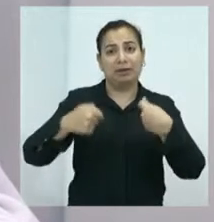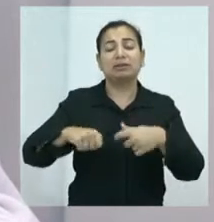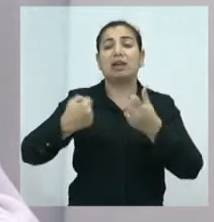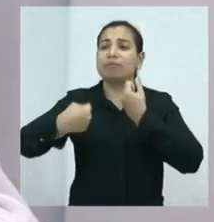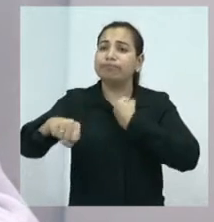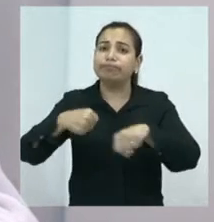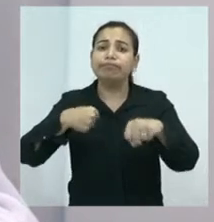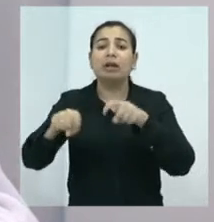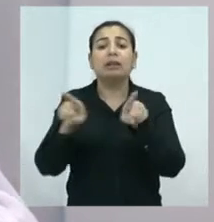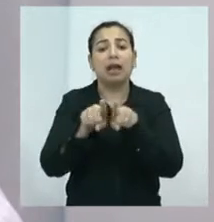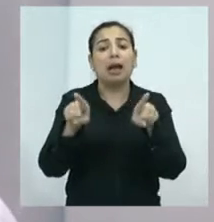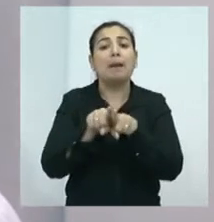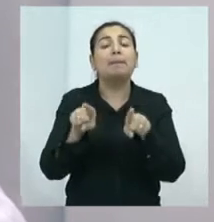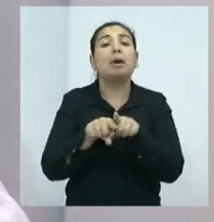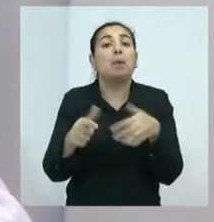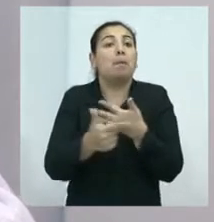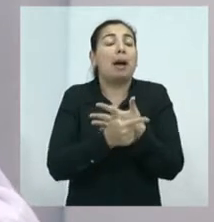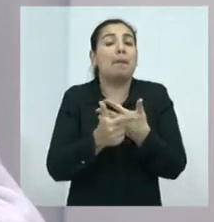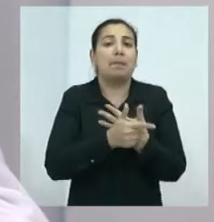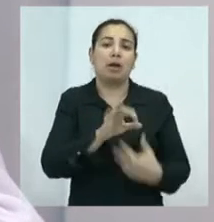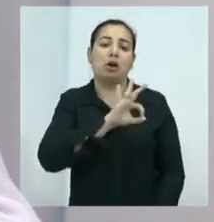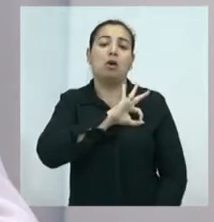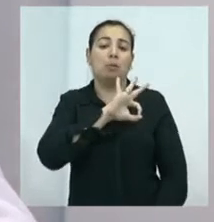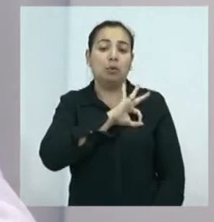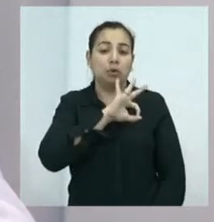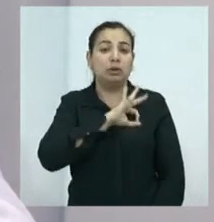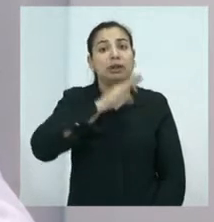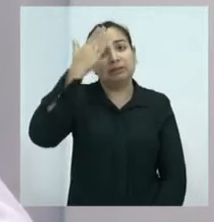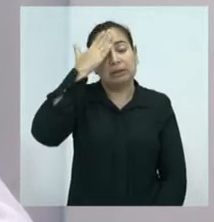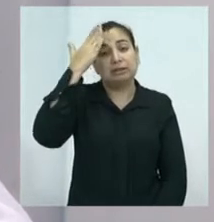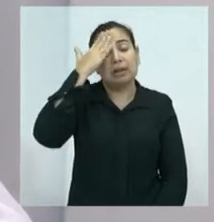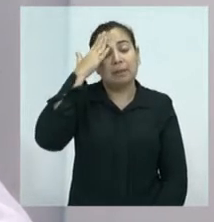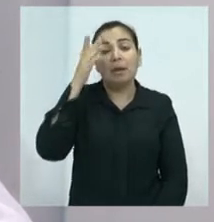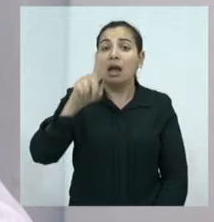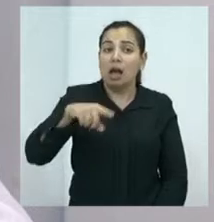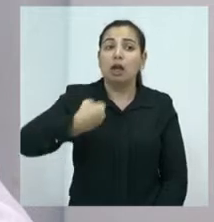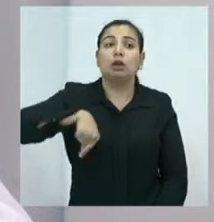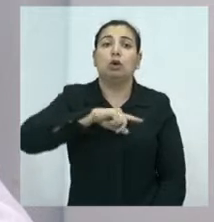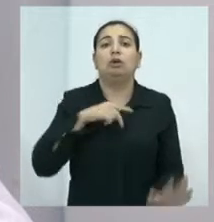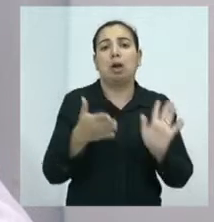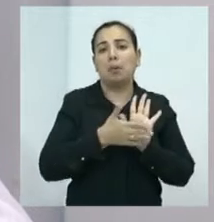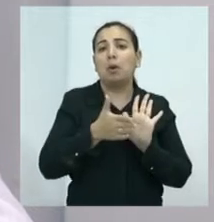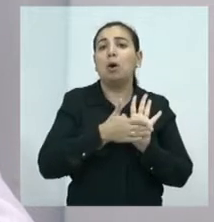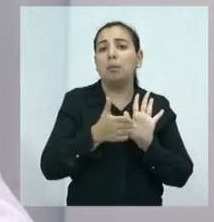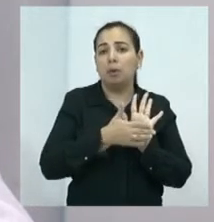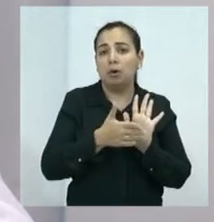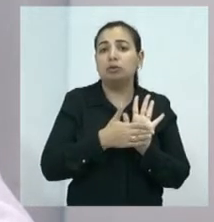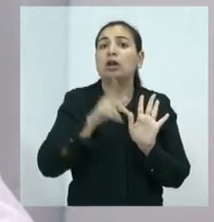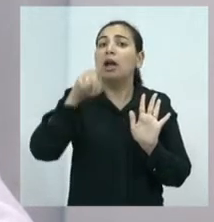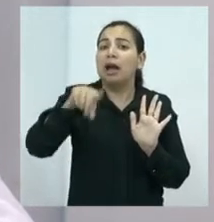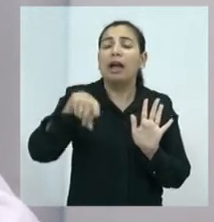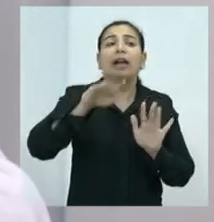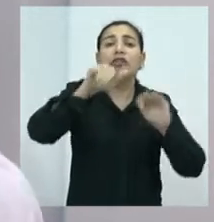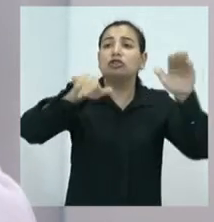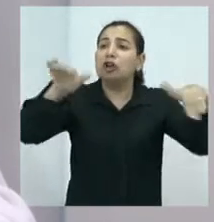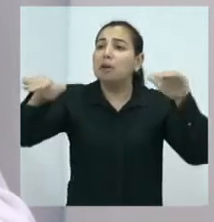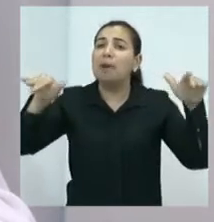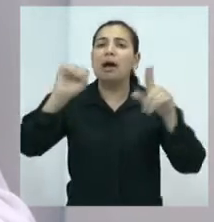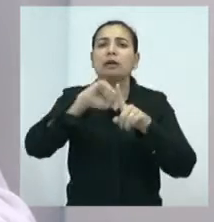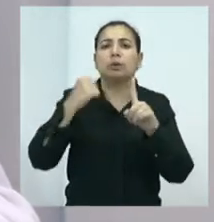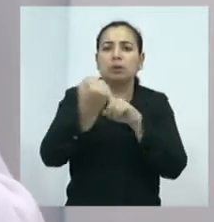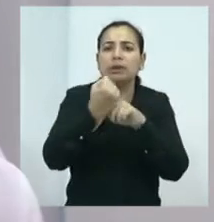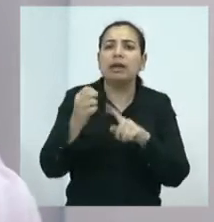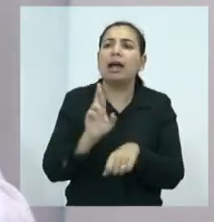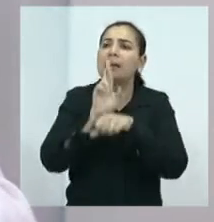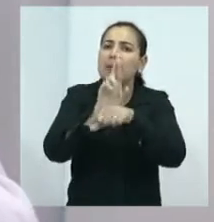polícia, entendeu, na sociedade. É uma proposta que a gente tem, que é de convocar a sociedade para a gente fazer um seminário.